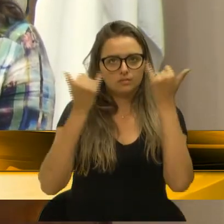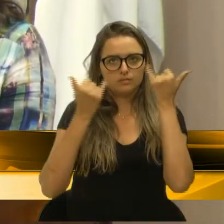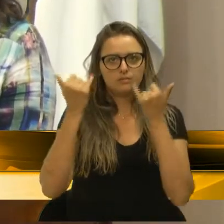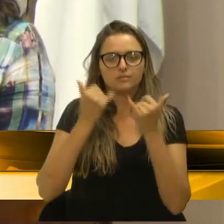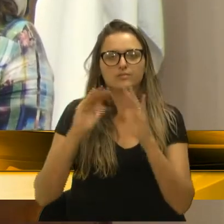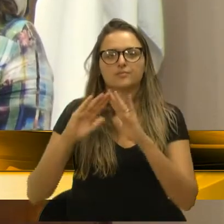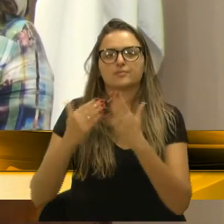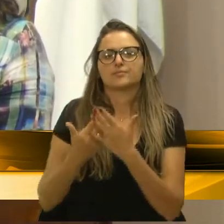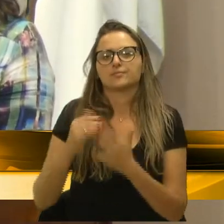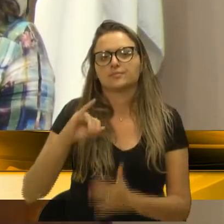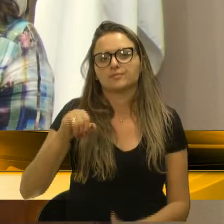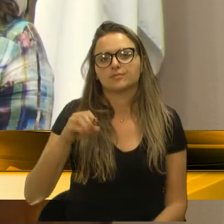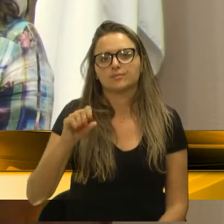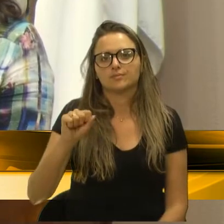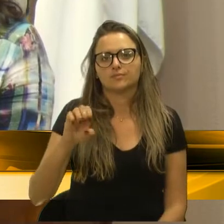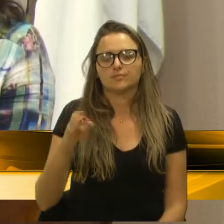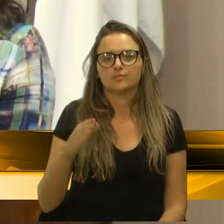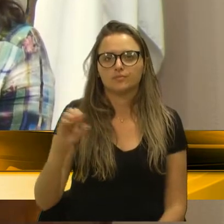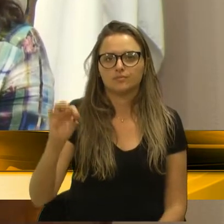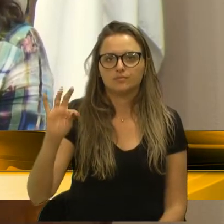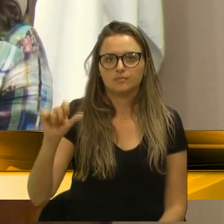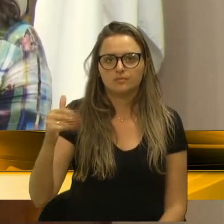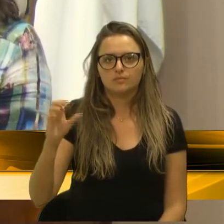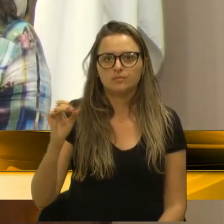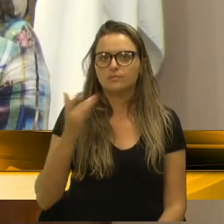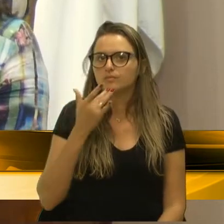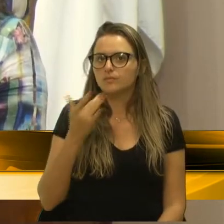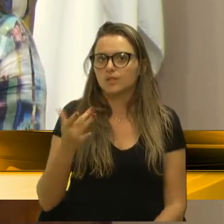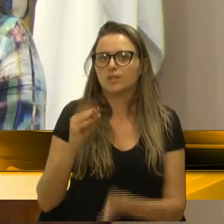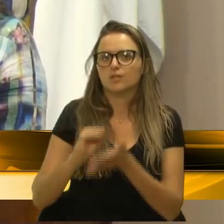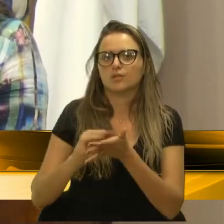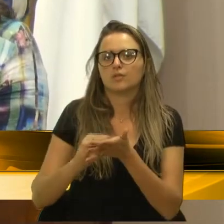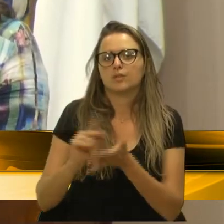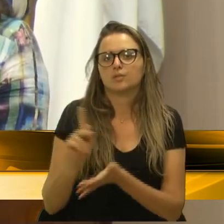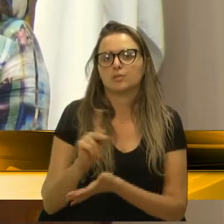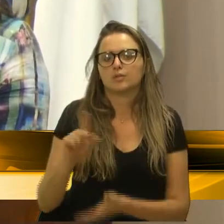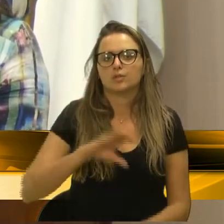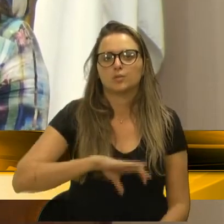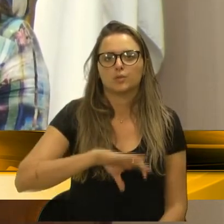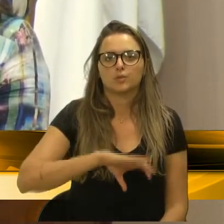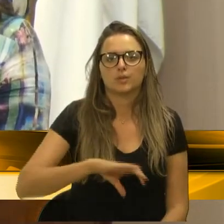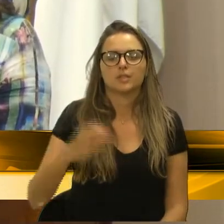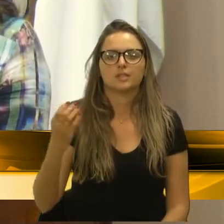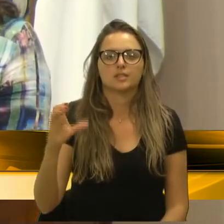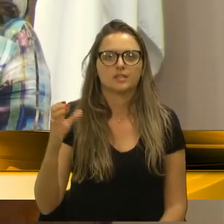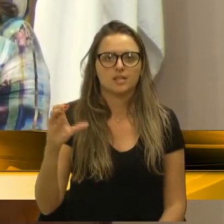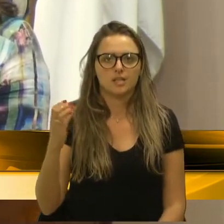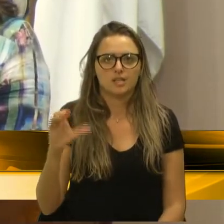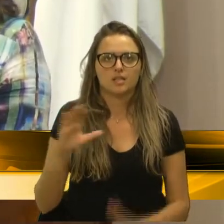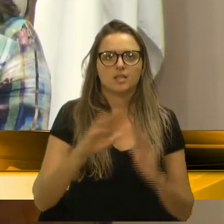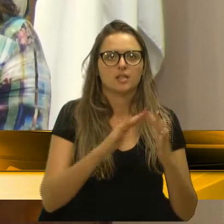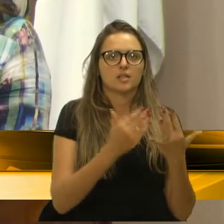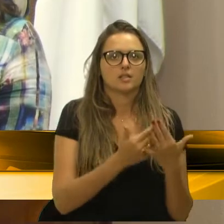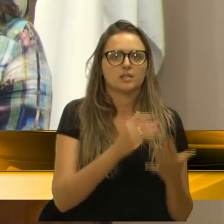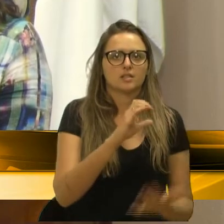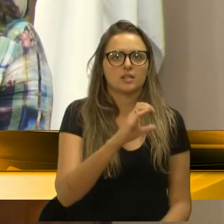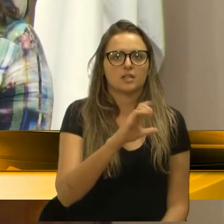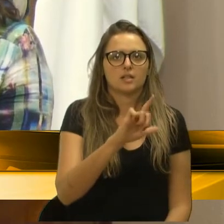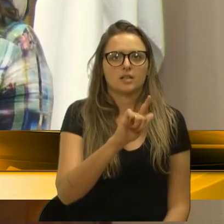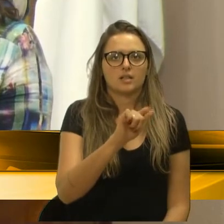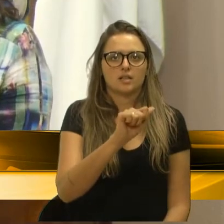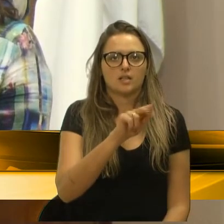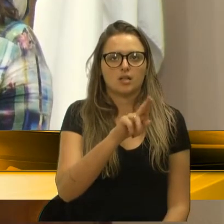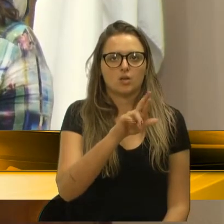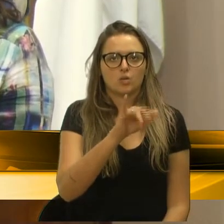José Otão, no turno da tarde, faltam professores de português e ciências. Na escola Clauri, faltam